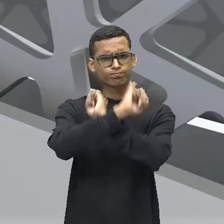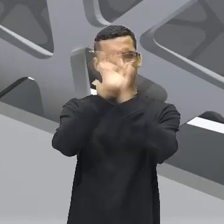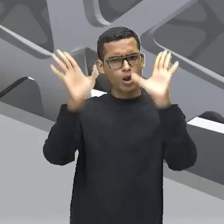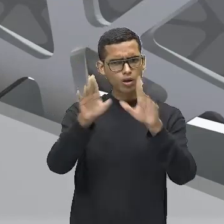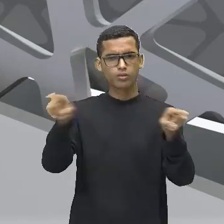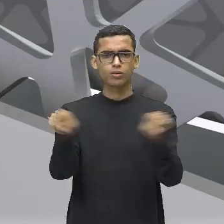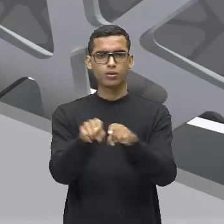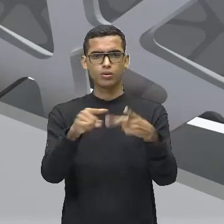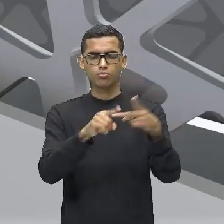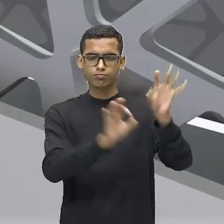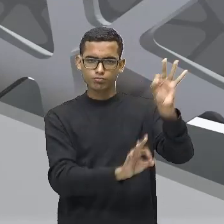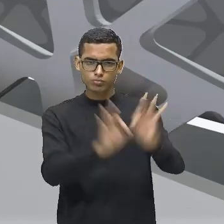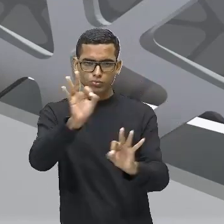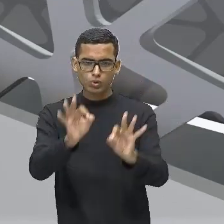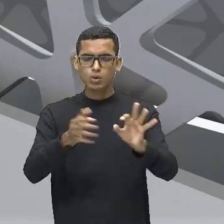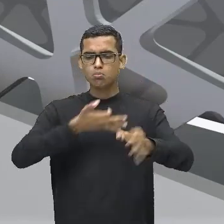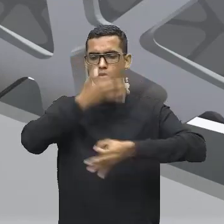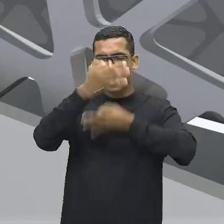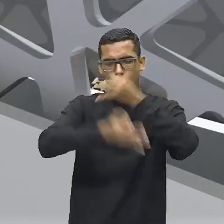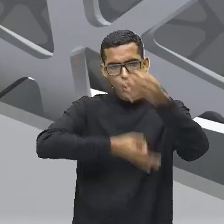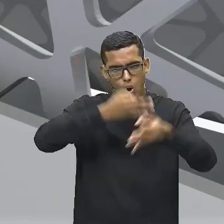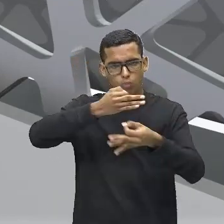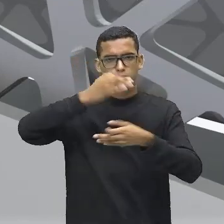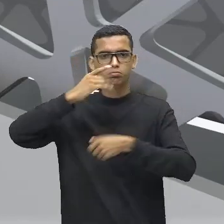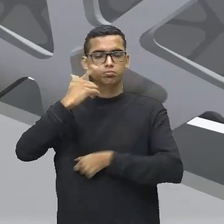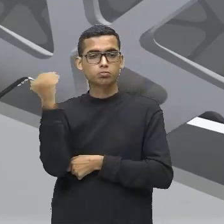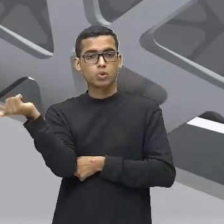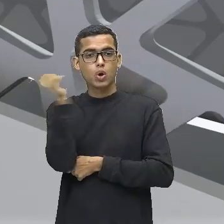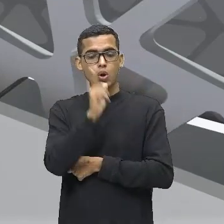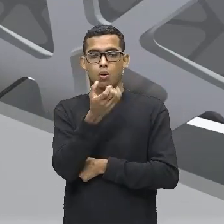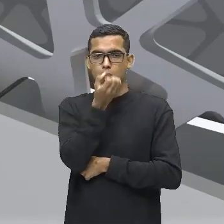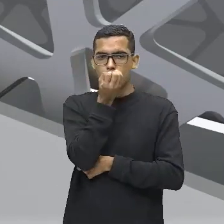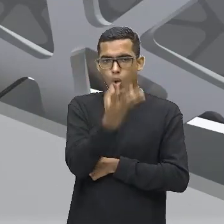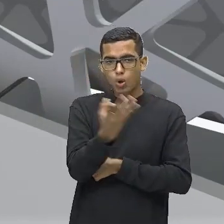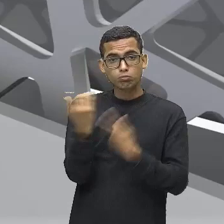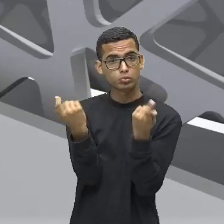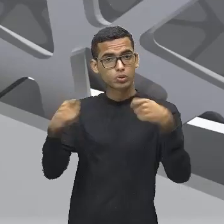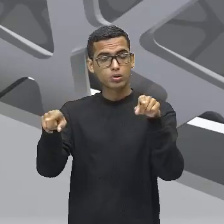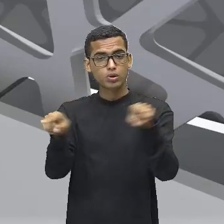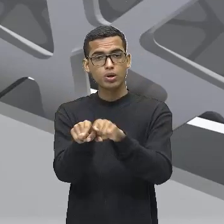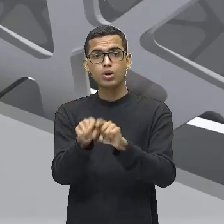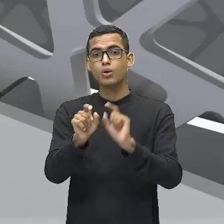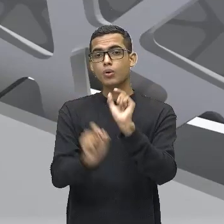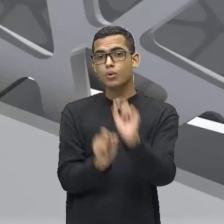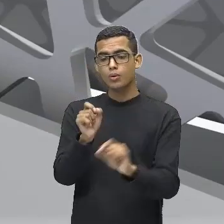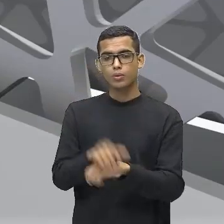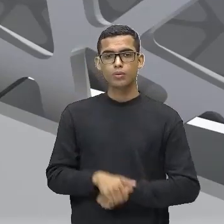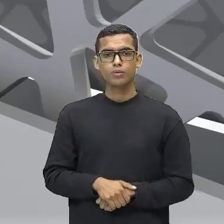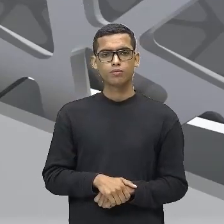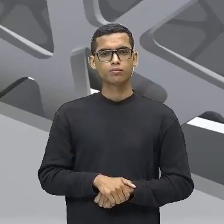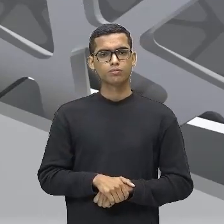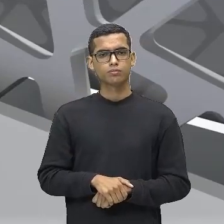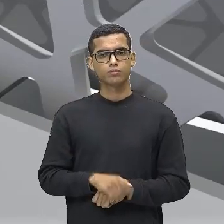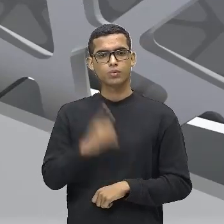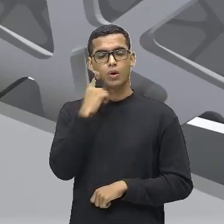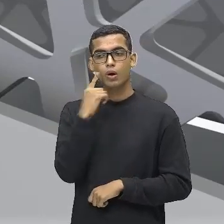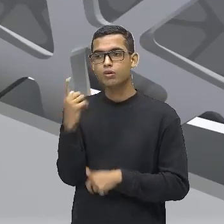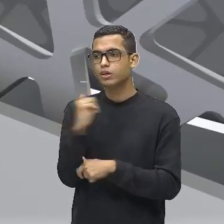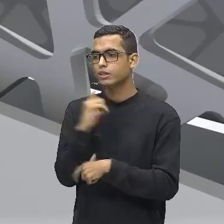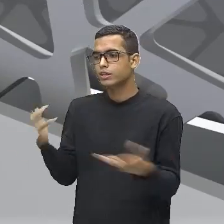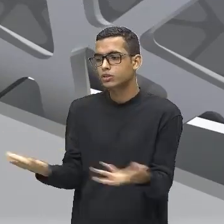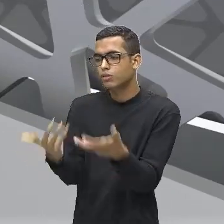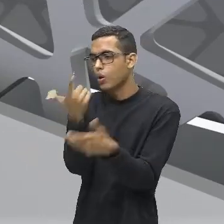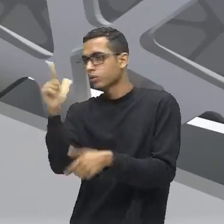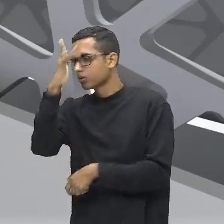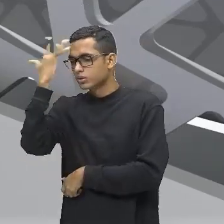a organização de argumentos que são fortes, que são capazes de fazer você convencer de repente